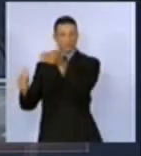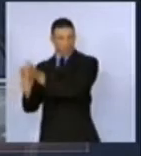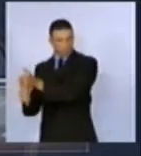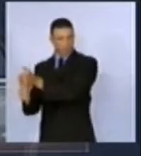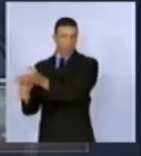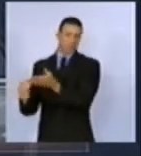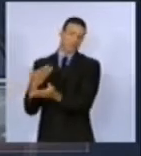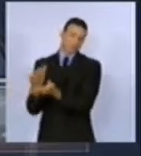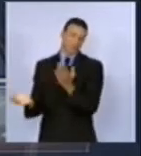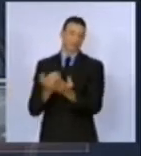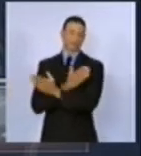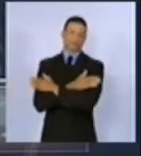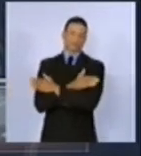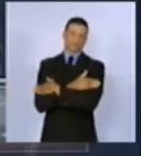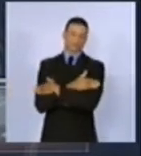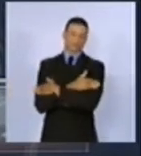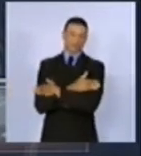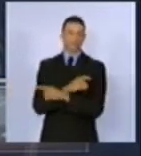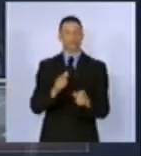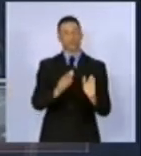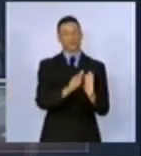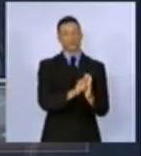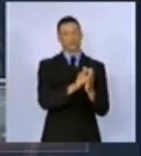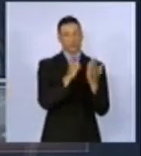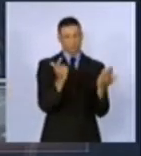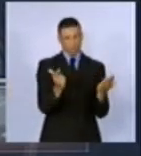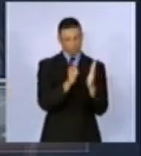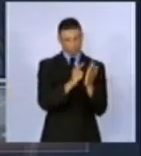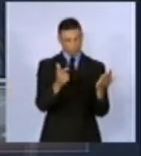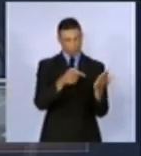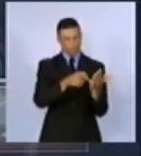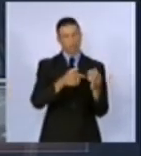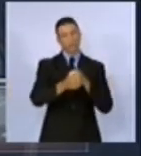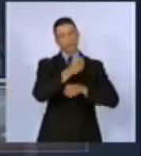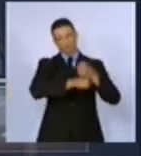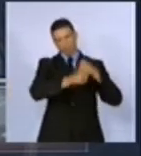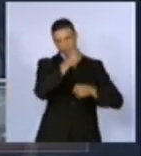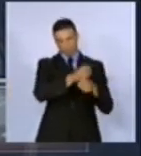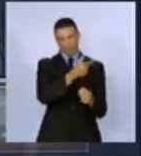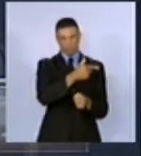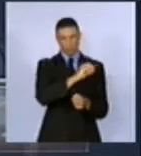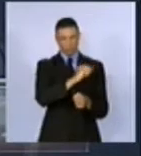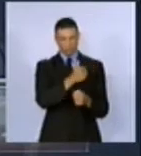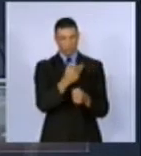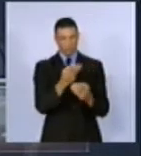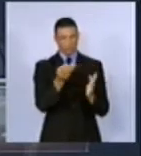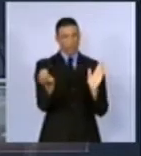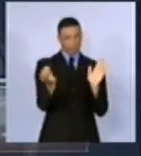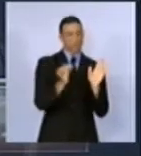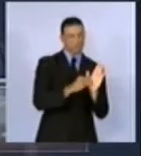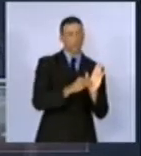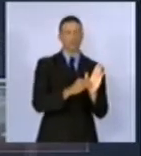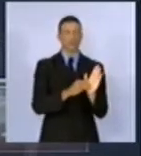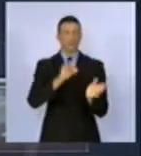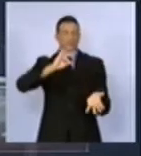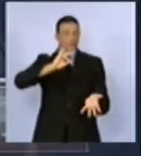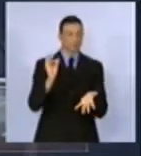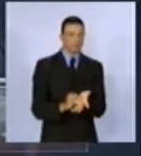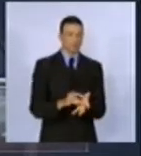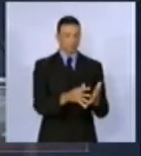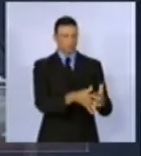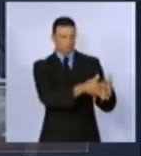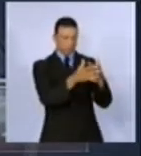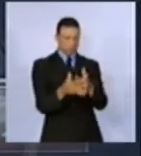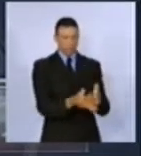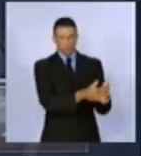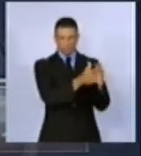como foi exposto aqui o jornal o jornal Valor Econômico de três de Abril 2013 trouxe informações que confirmam a aceleração da mecanização EA sua